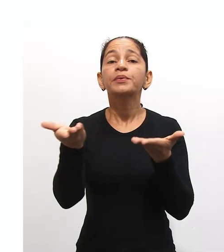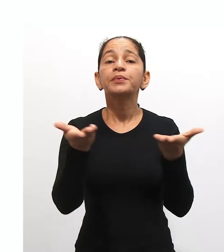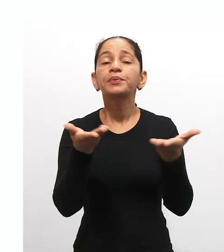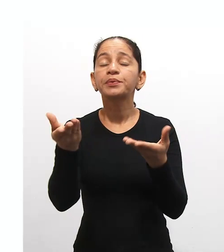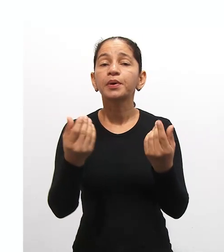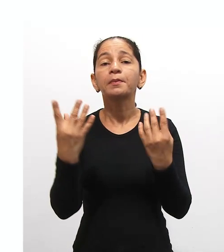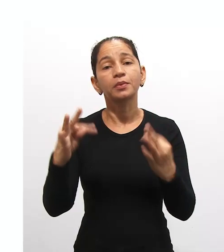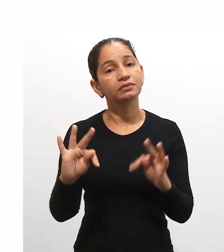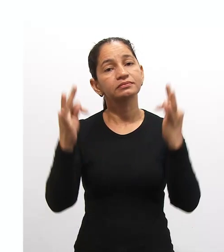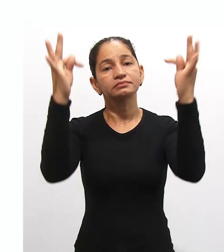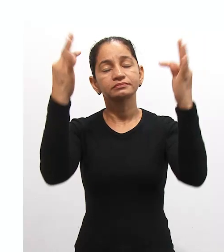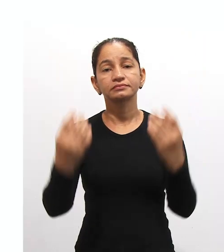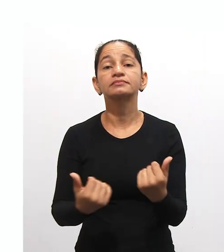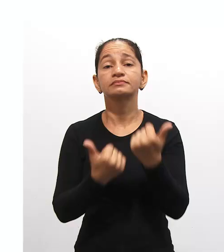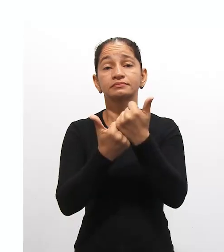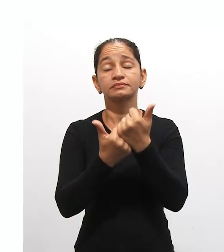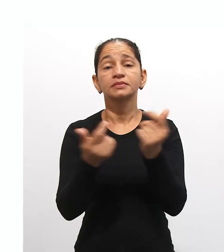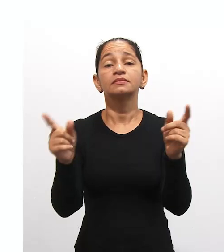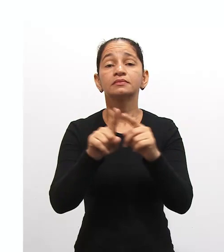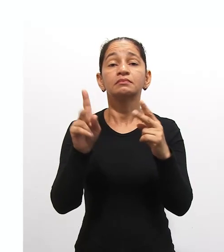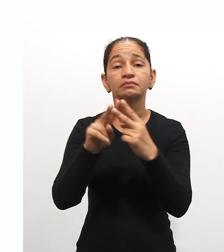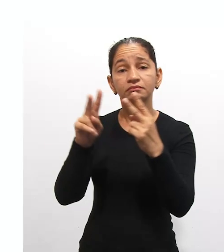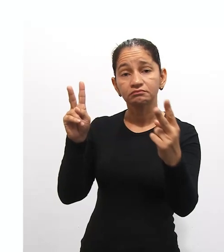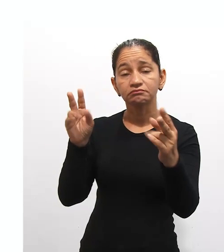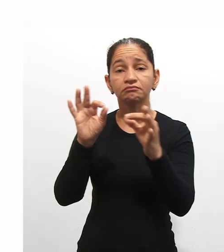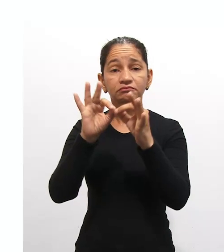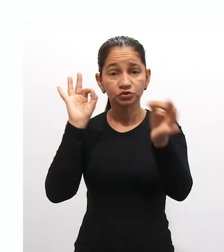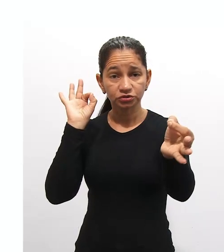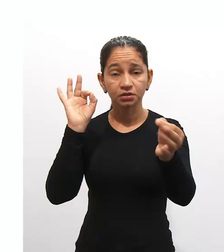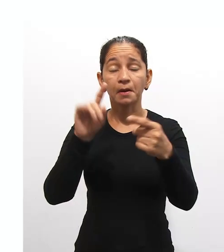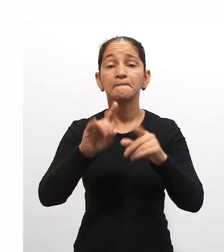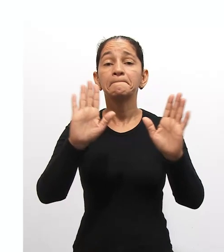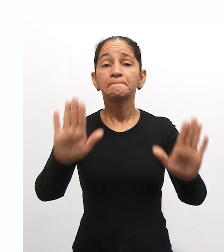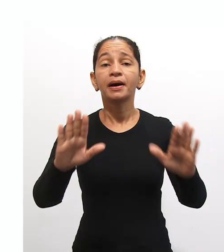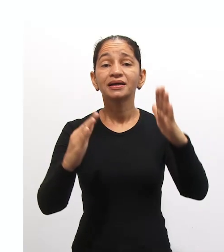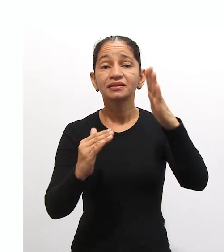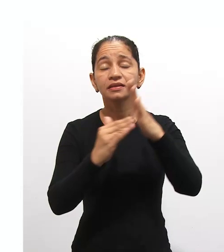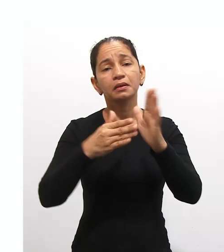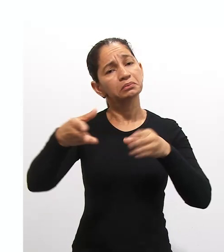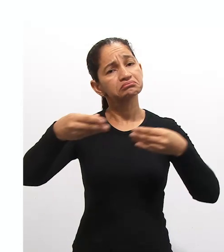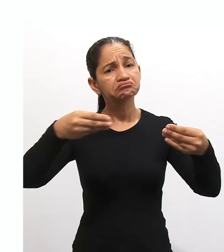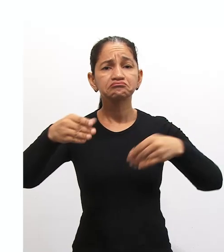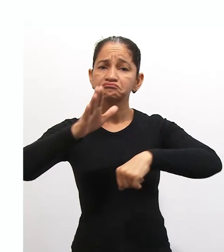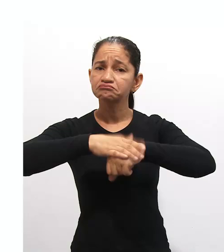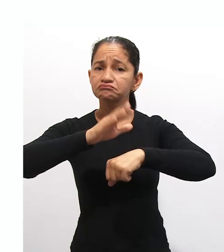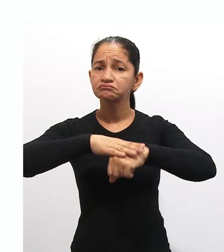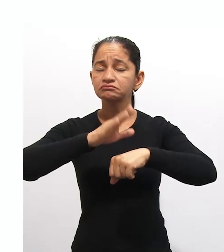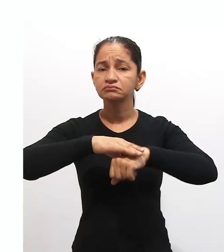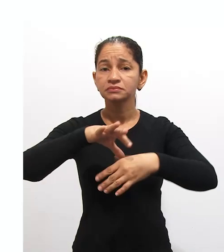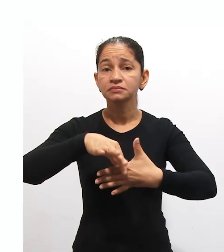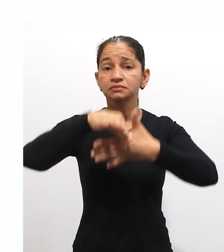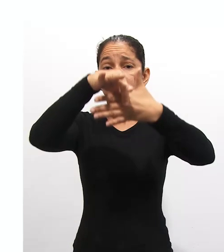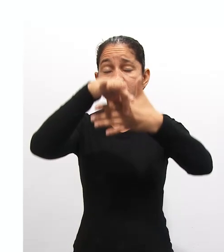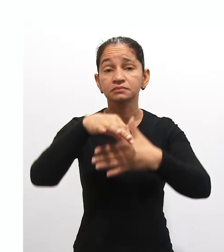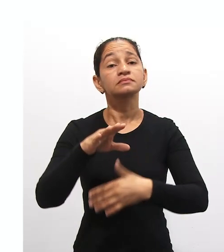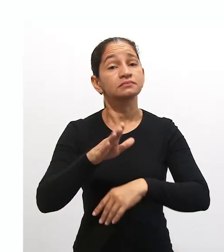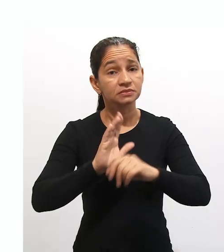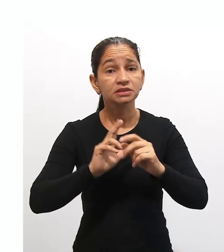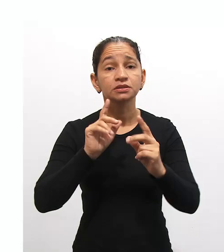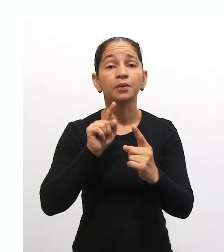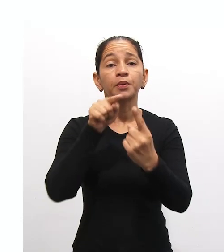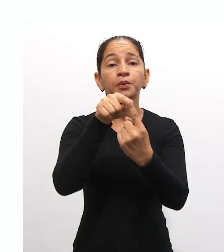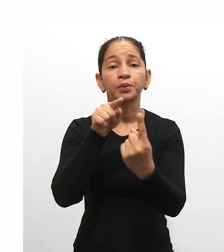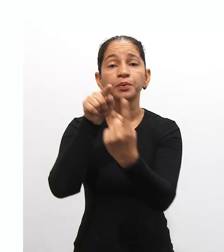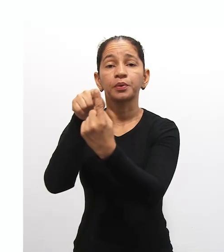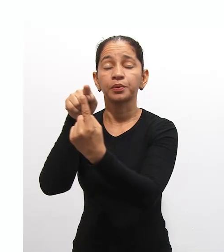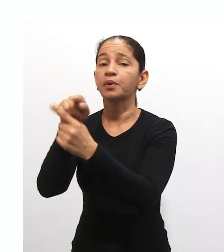por tecnologias, distâncias físicas e temporalidade flexíveis, exigindo liderança sensíveis,